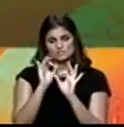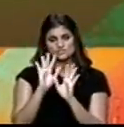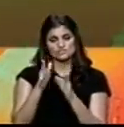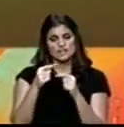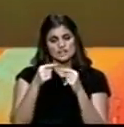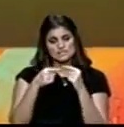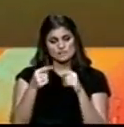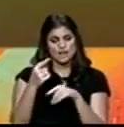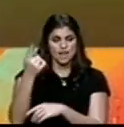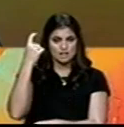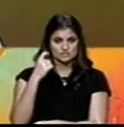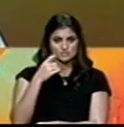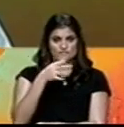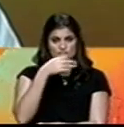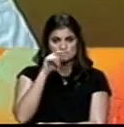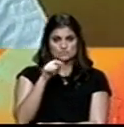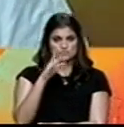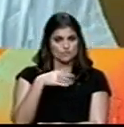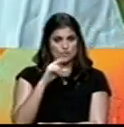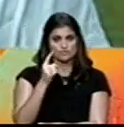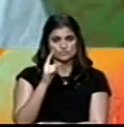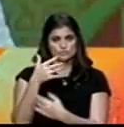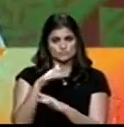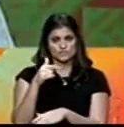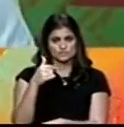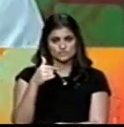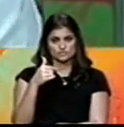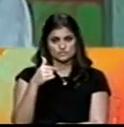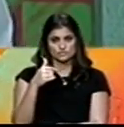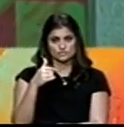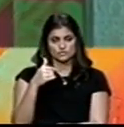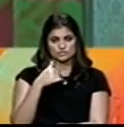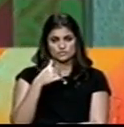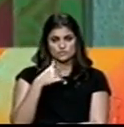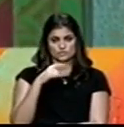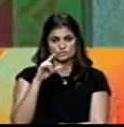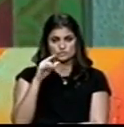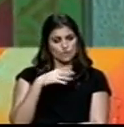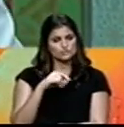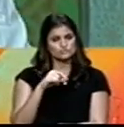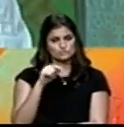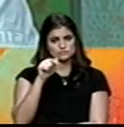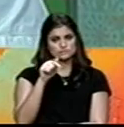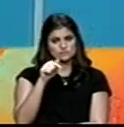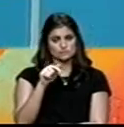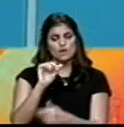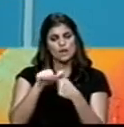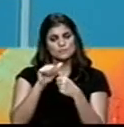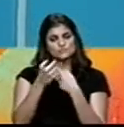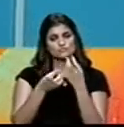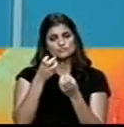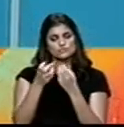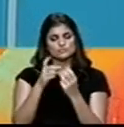passada muito. Falámos disso. É, os nutricionistas não gostam muito, mas eu não gosto muito das chaves. Depois, as batatas foram